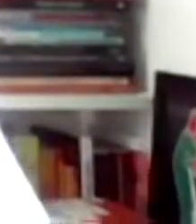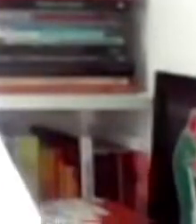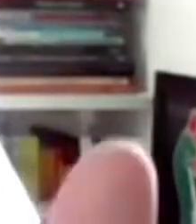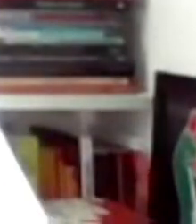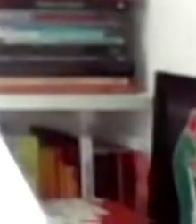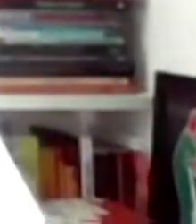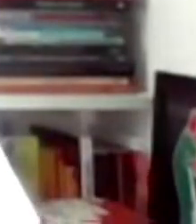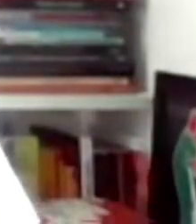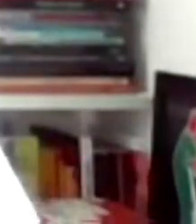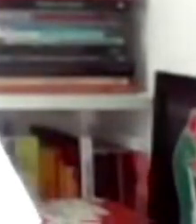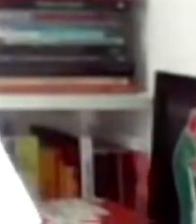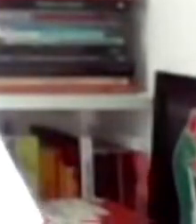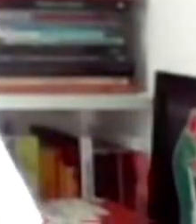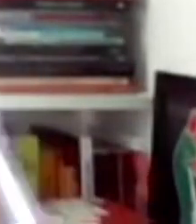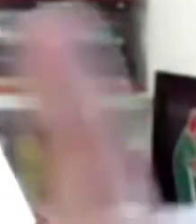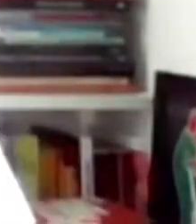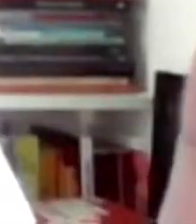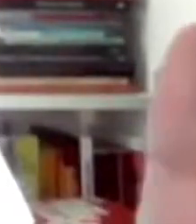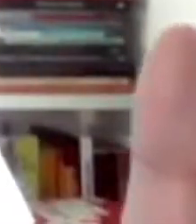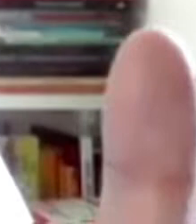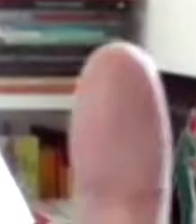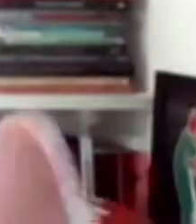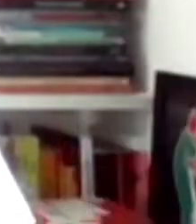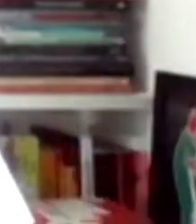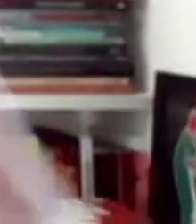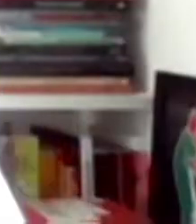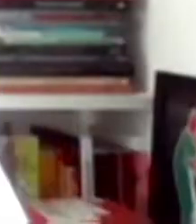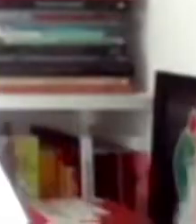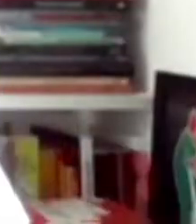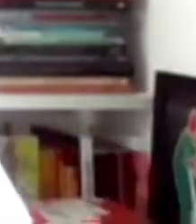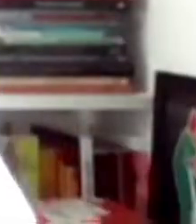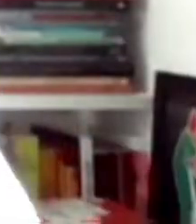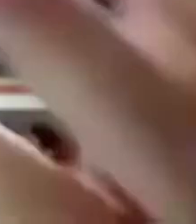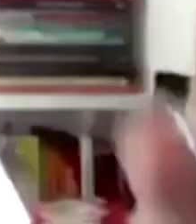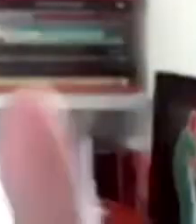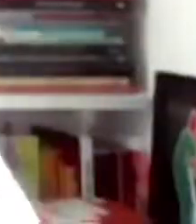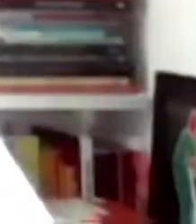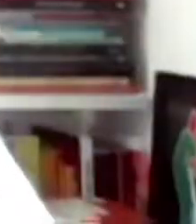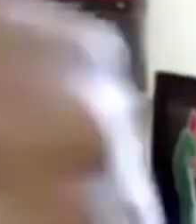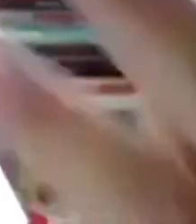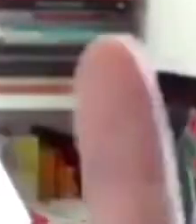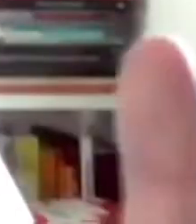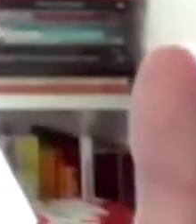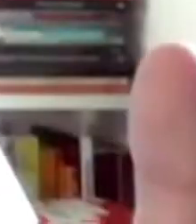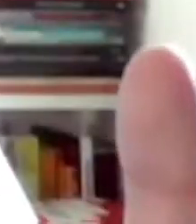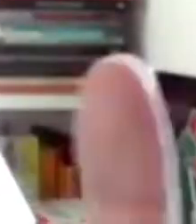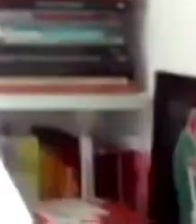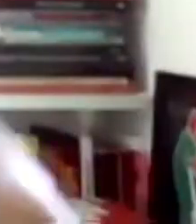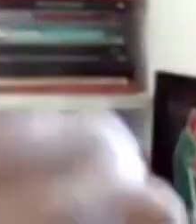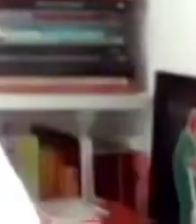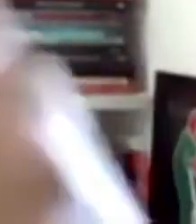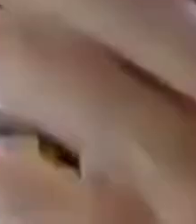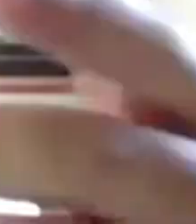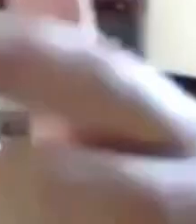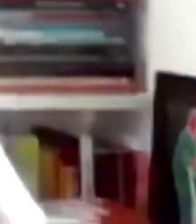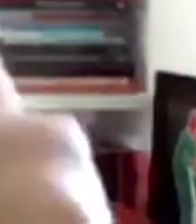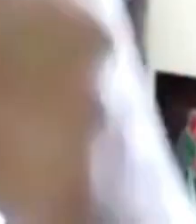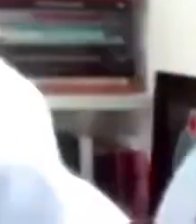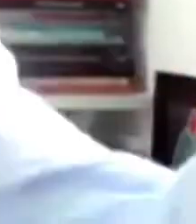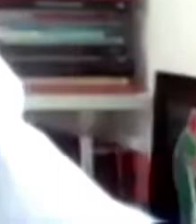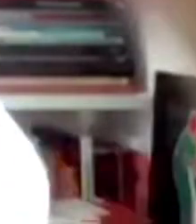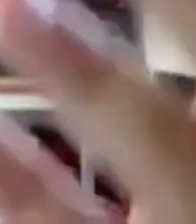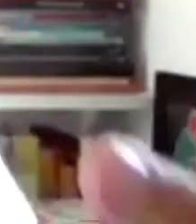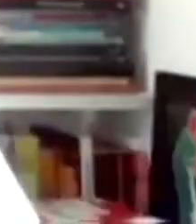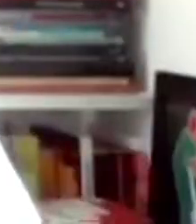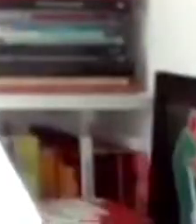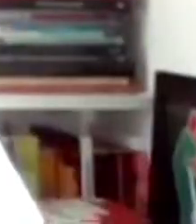os devidos e correspondentes direitos. Isso é uma prática, além de ilegal, improbidade administrativa, mas sem, de novo, o